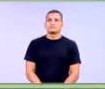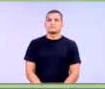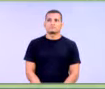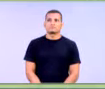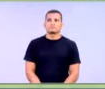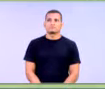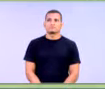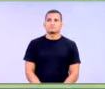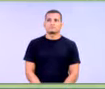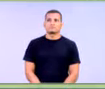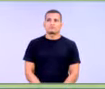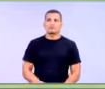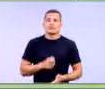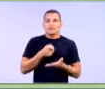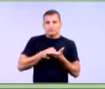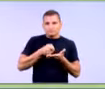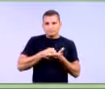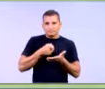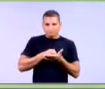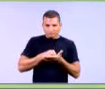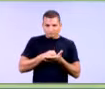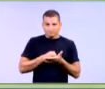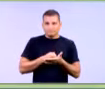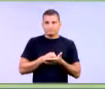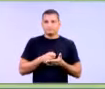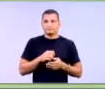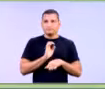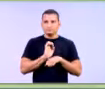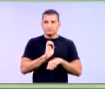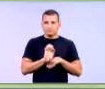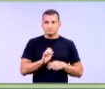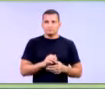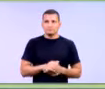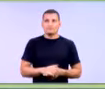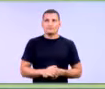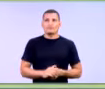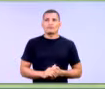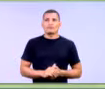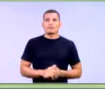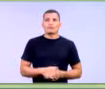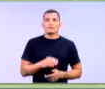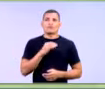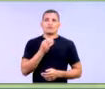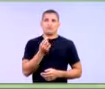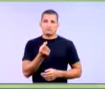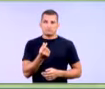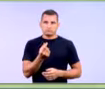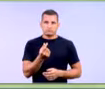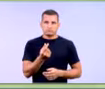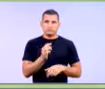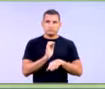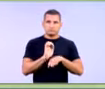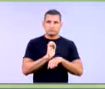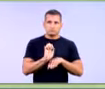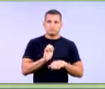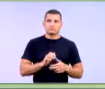As exigências segundo o tipo do estágio. A remuneração no estágio.